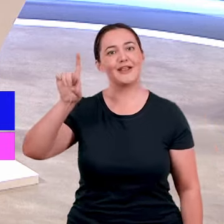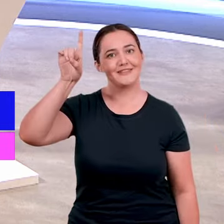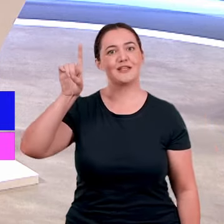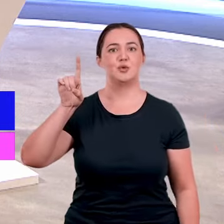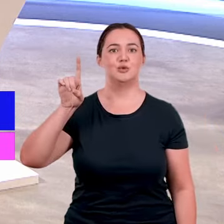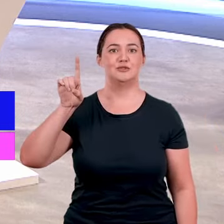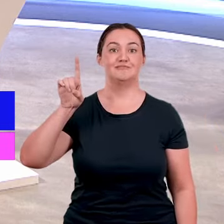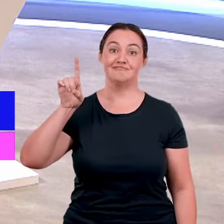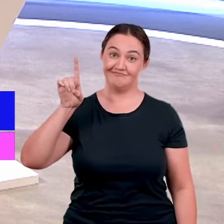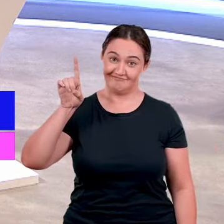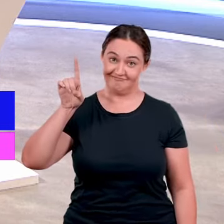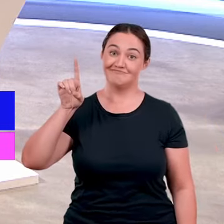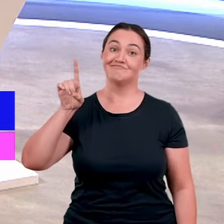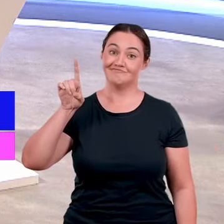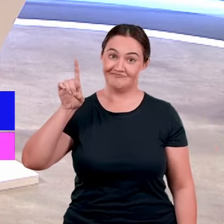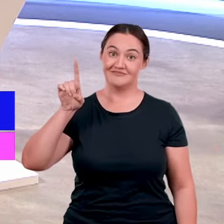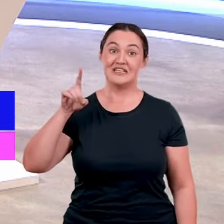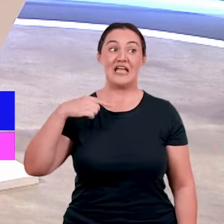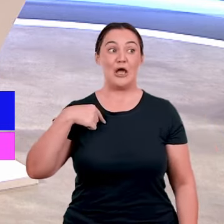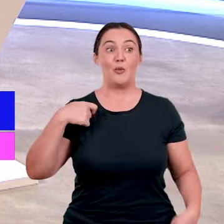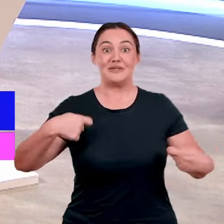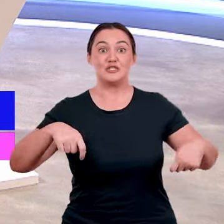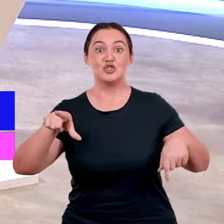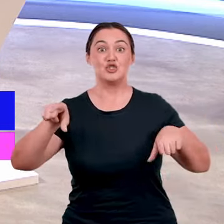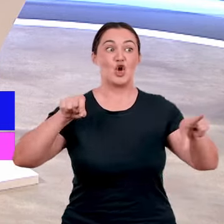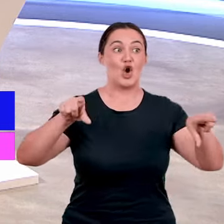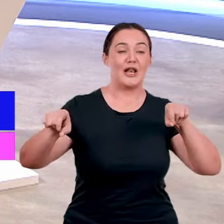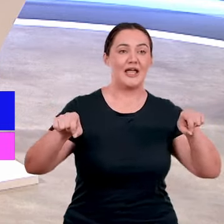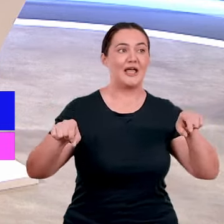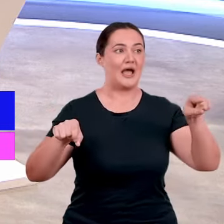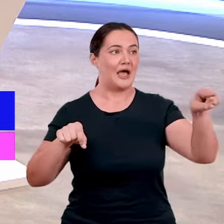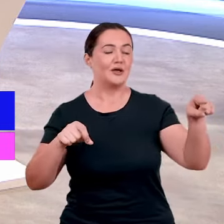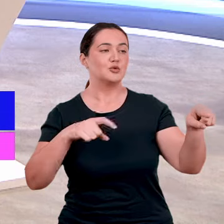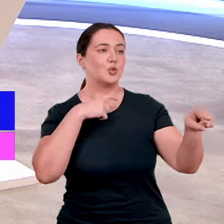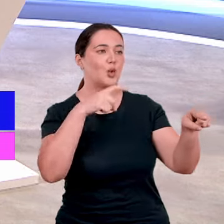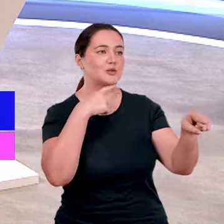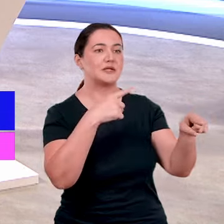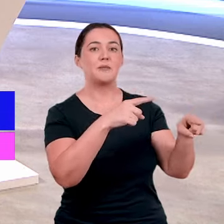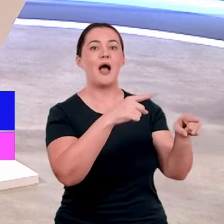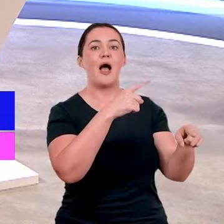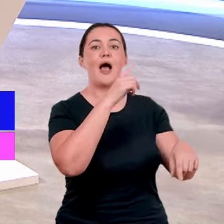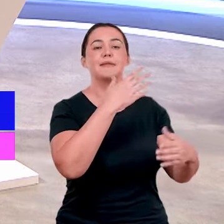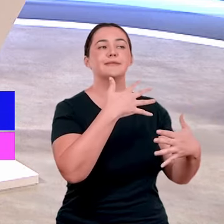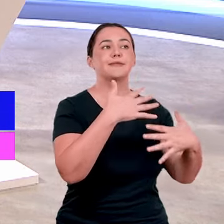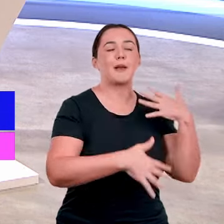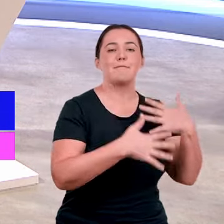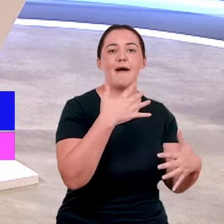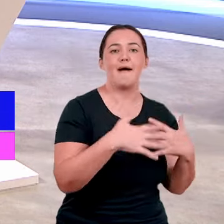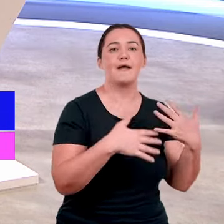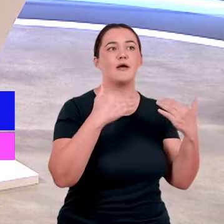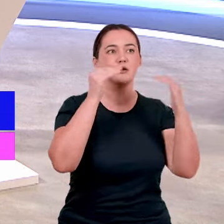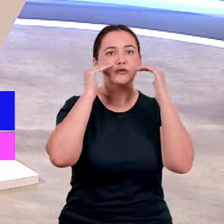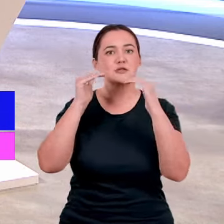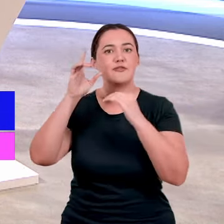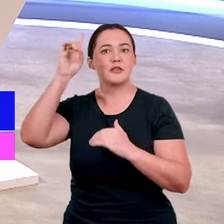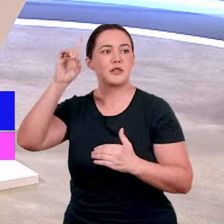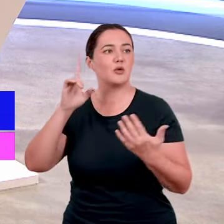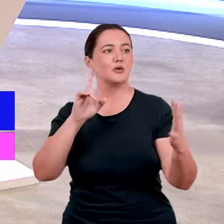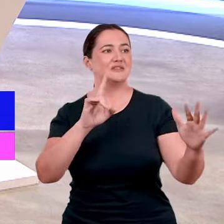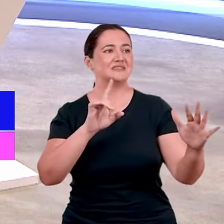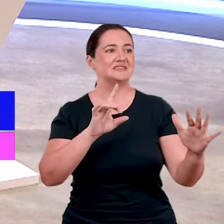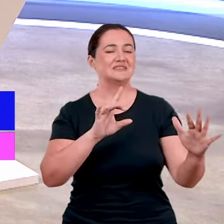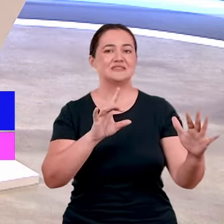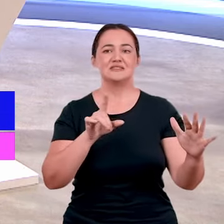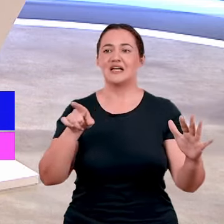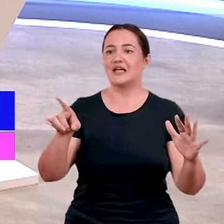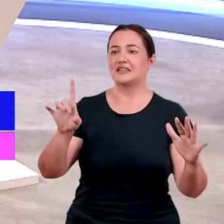entender? Essa é a escolha entre Deus e a sua família. Se você quer a vida eterna, tem que